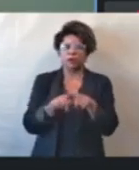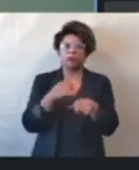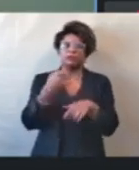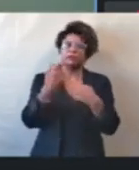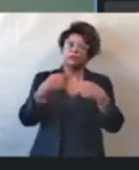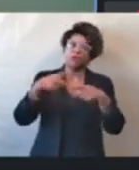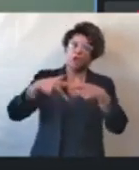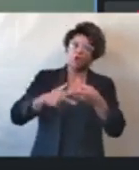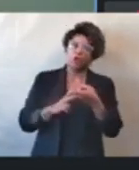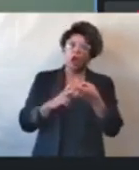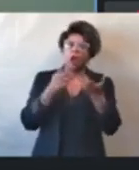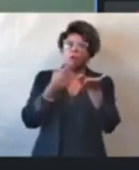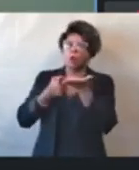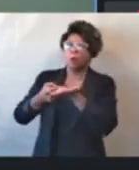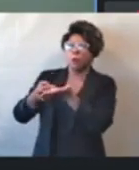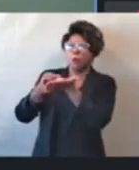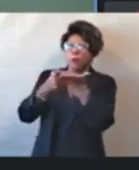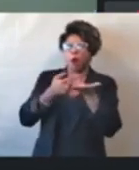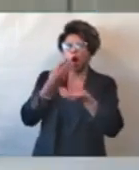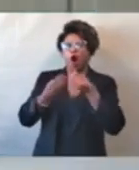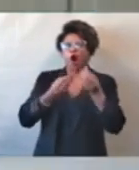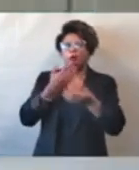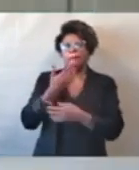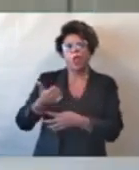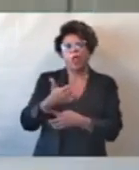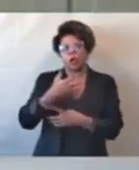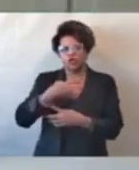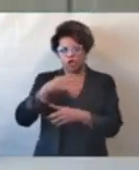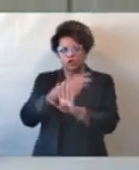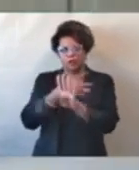gente vai combinando a formatação dela, tá bom? Ok, eu agradeço. Obrigado a todos.